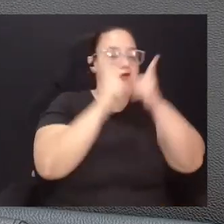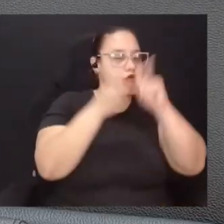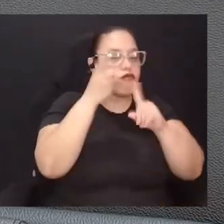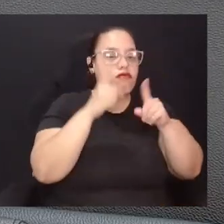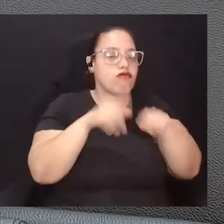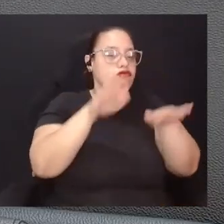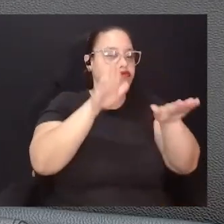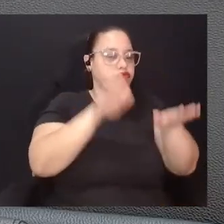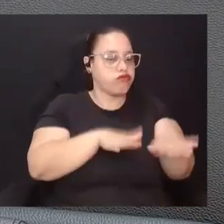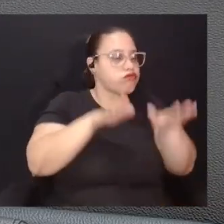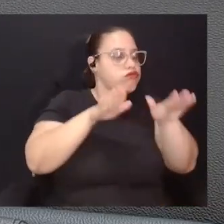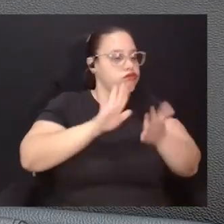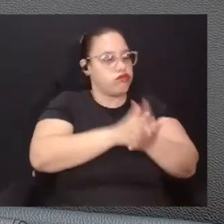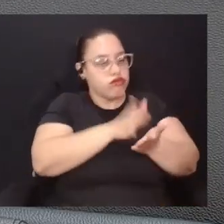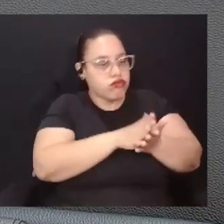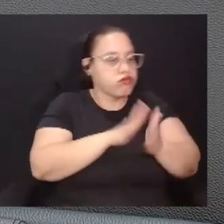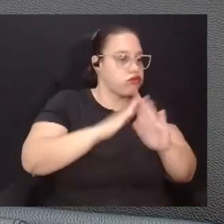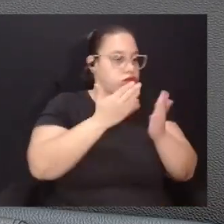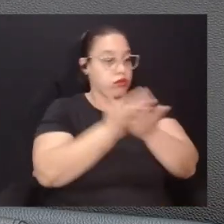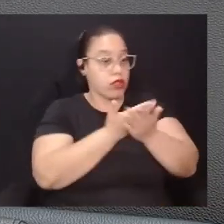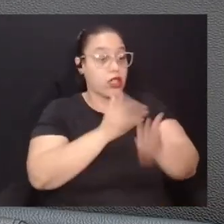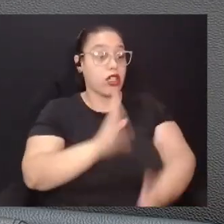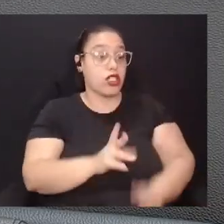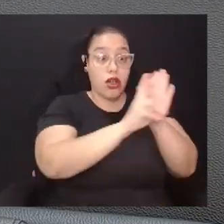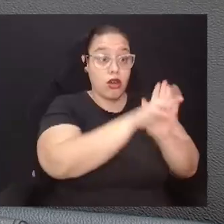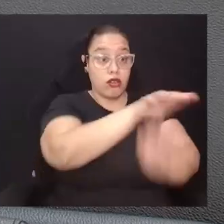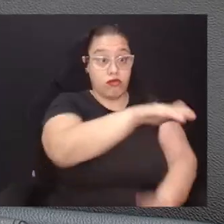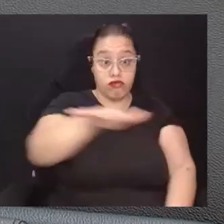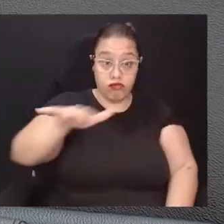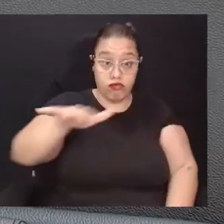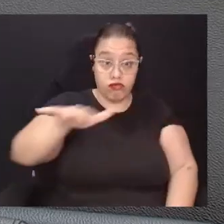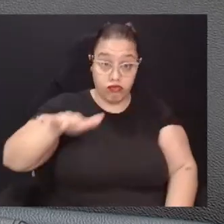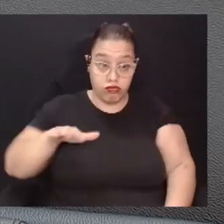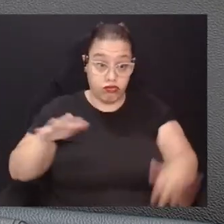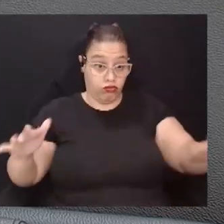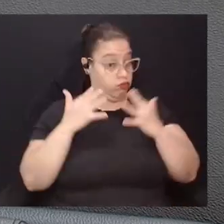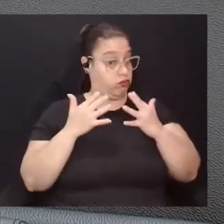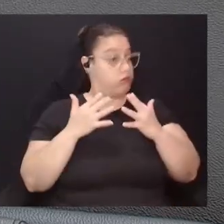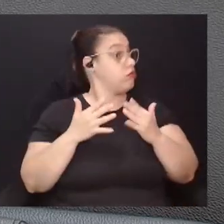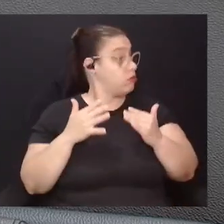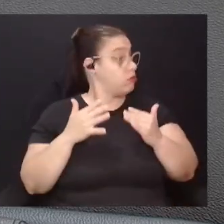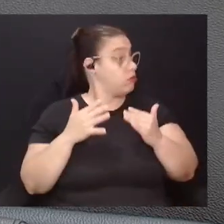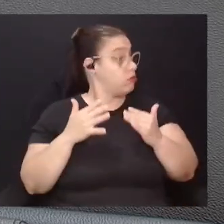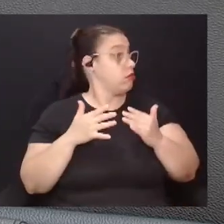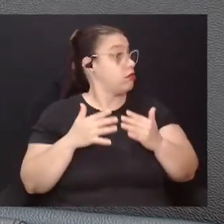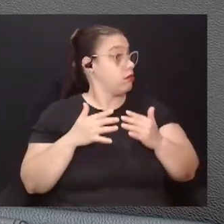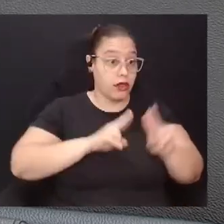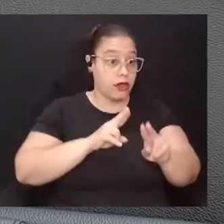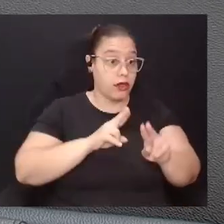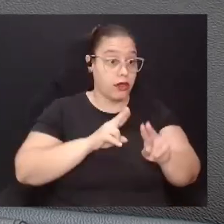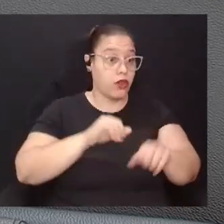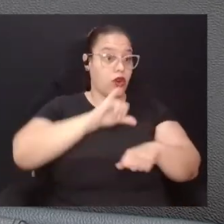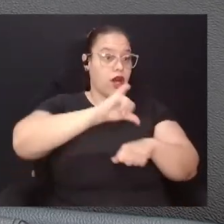teve desfile de escola de samba, a gente já foi referência para as outras cidades aqui do entorno, a gente é a cidade que a gente